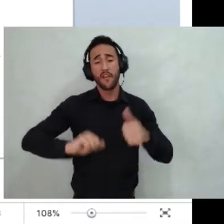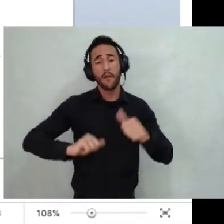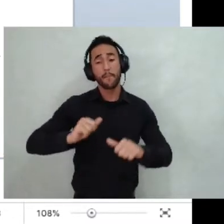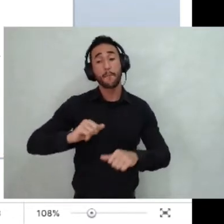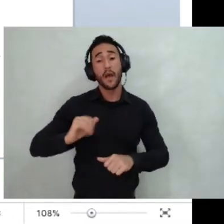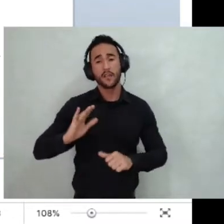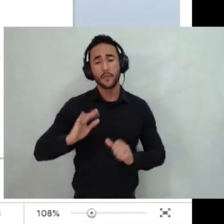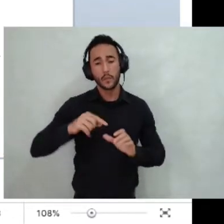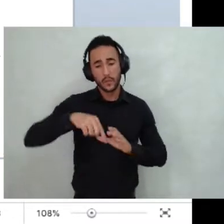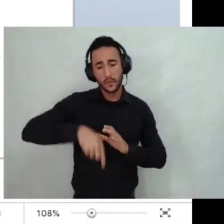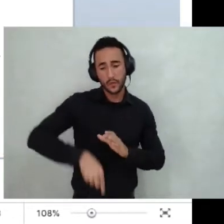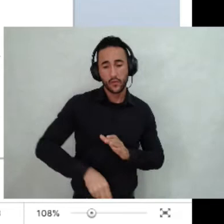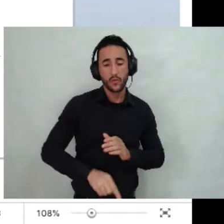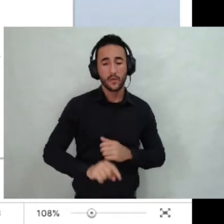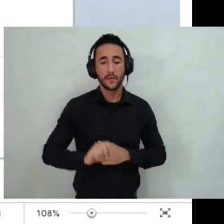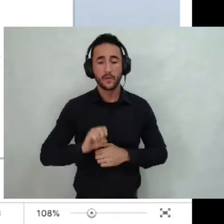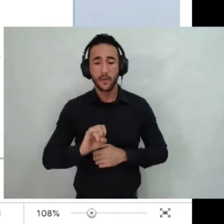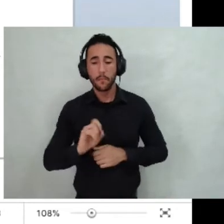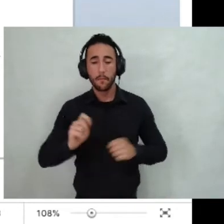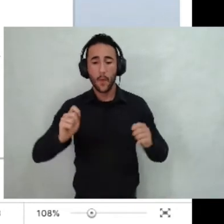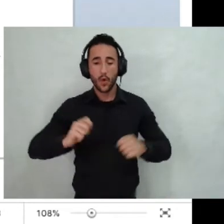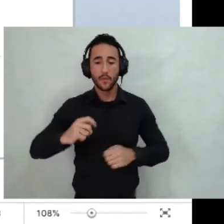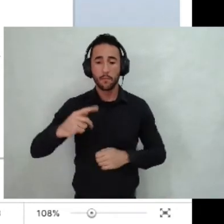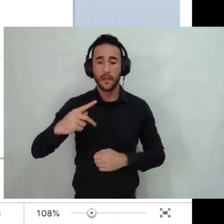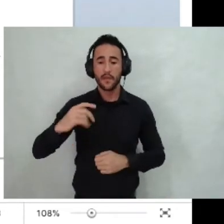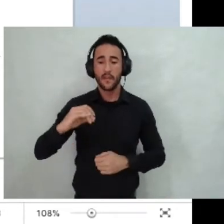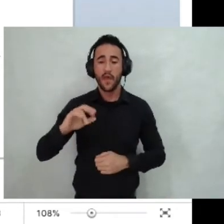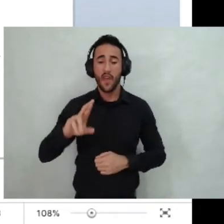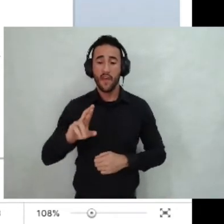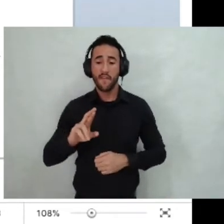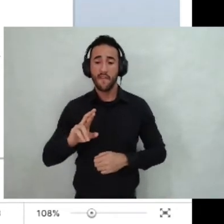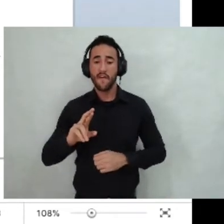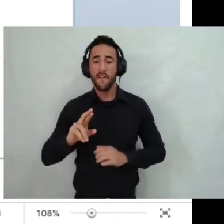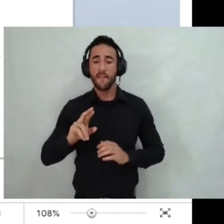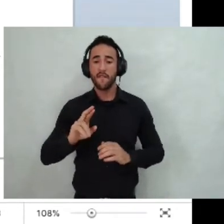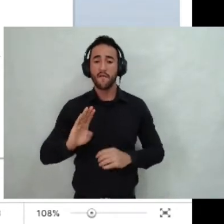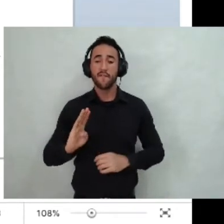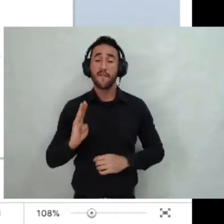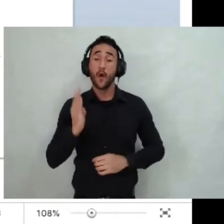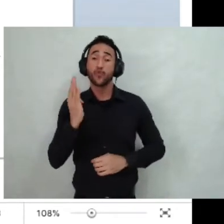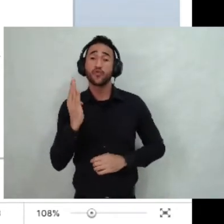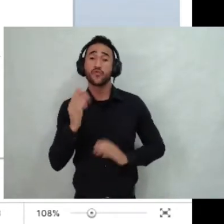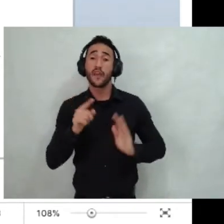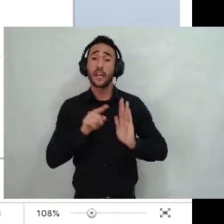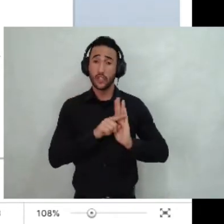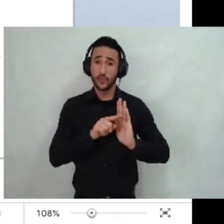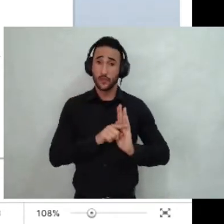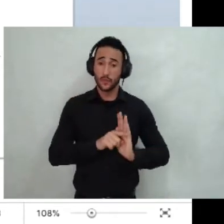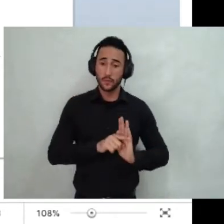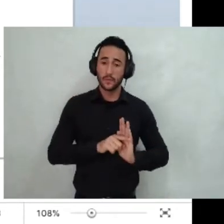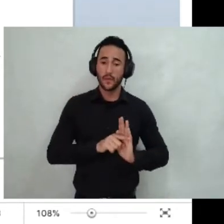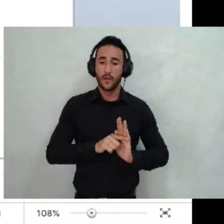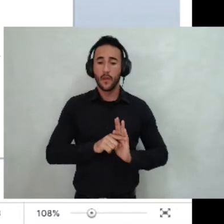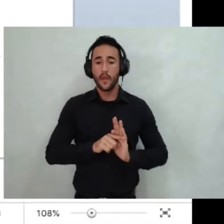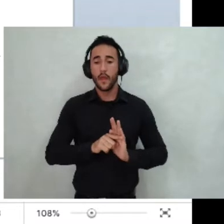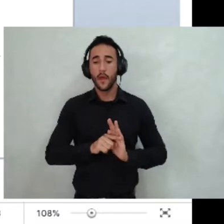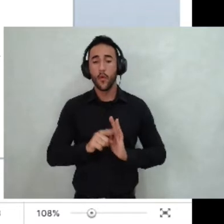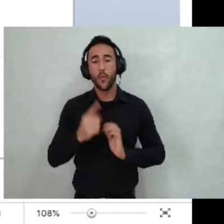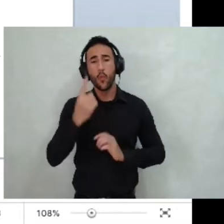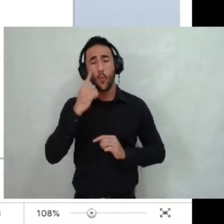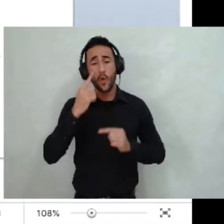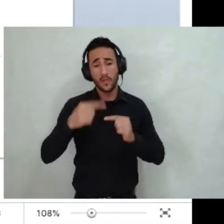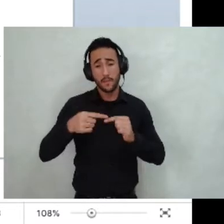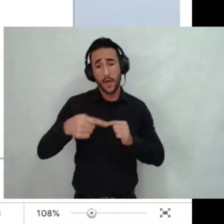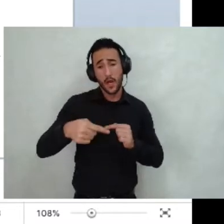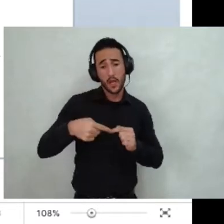falso negativo do PCR? Alguns trabalhos mostram isso, um falso negativo após a primeira semana. Esse gráfico, ele